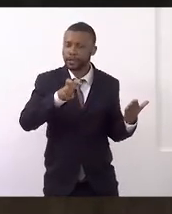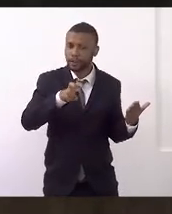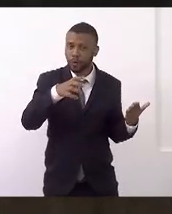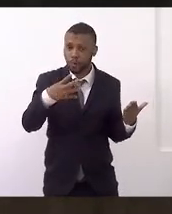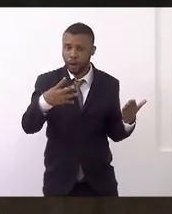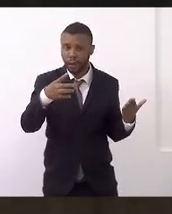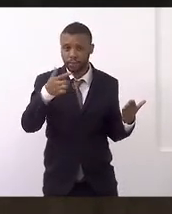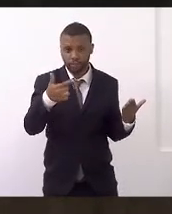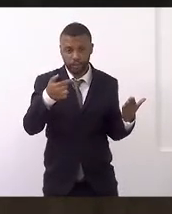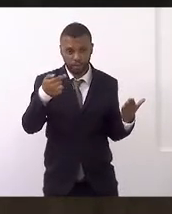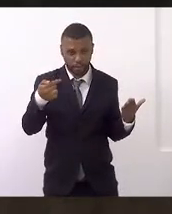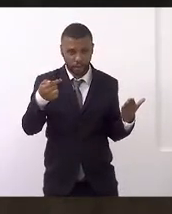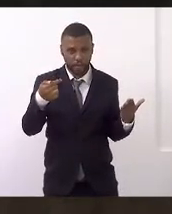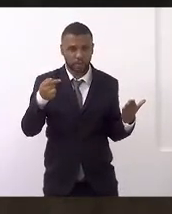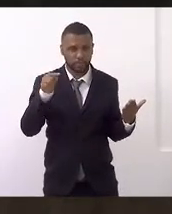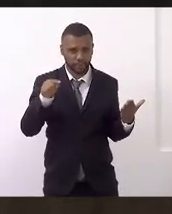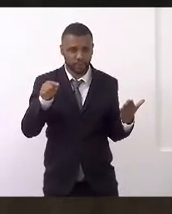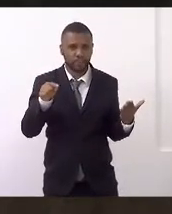5427,